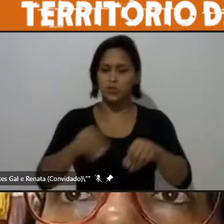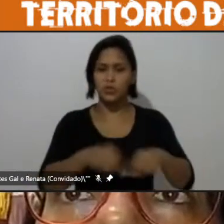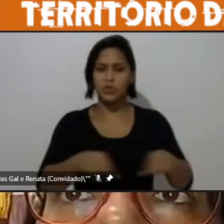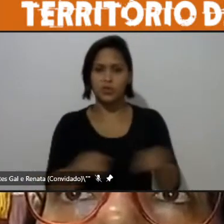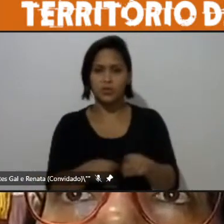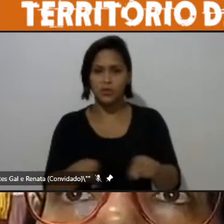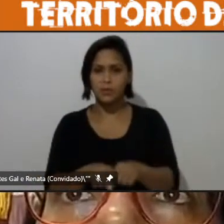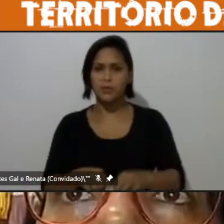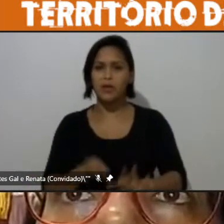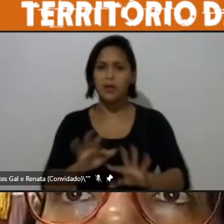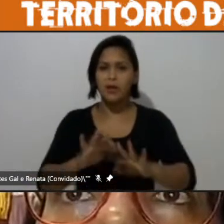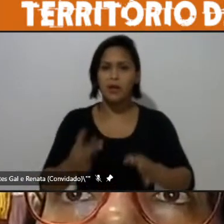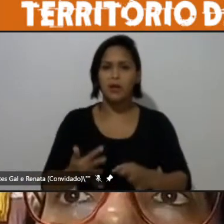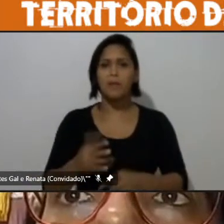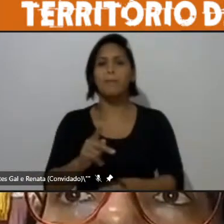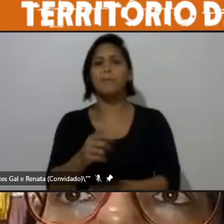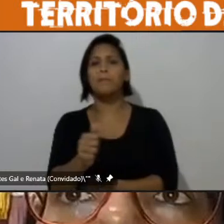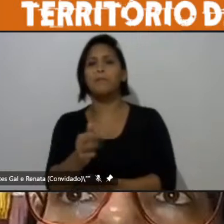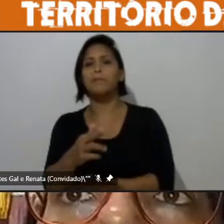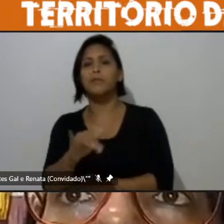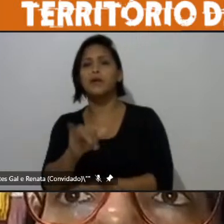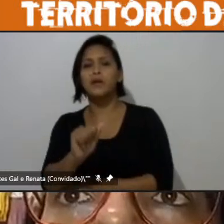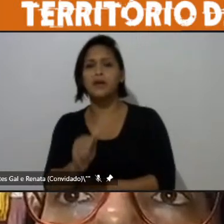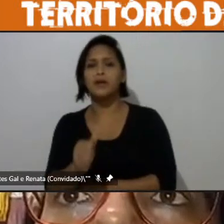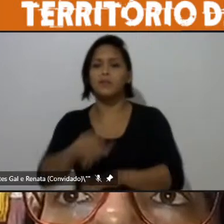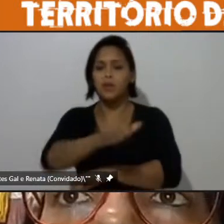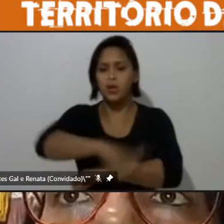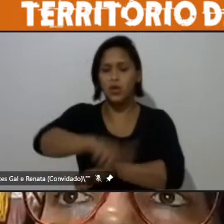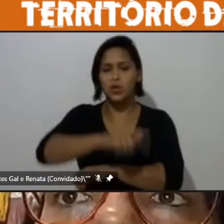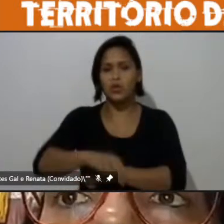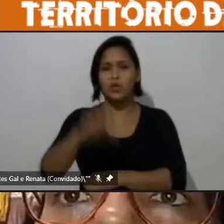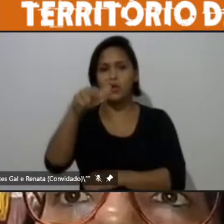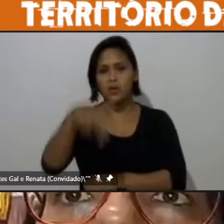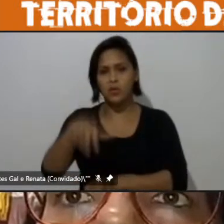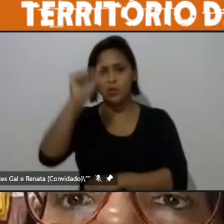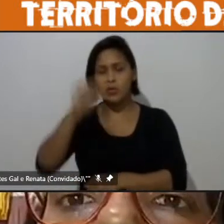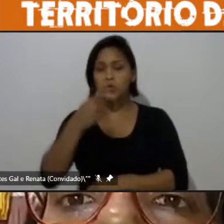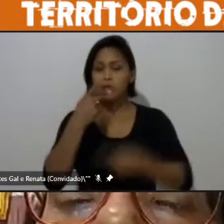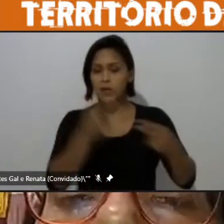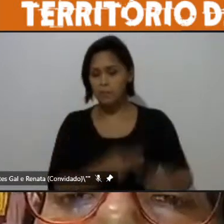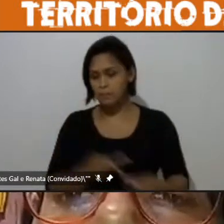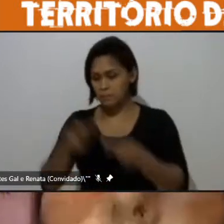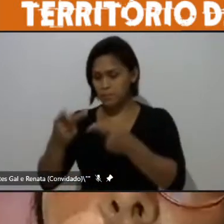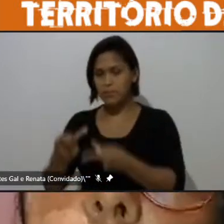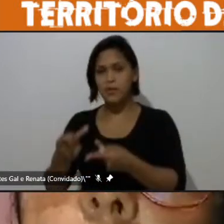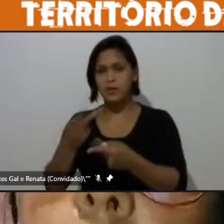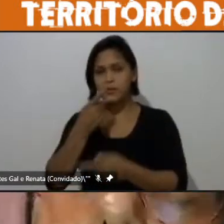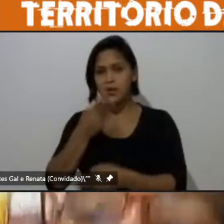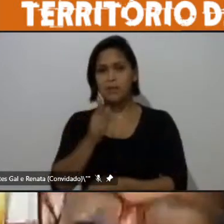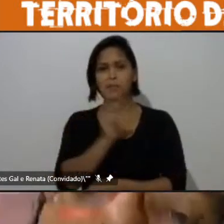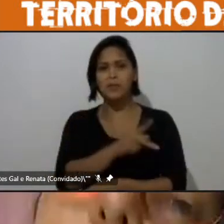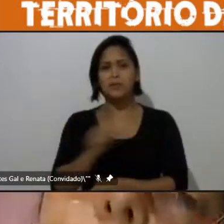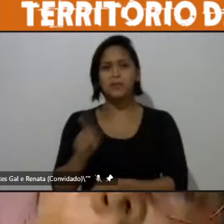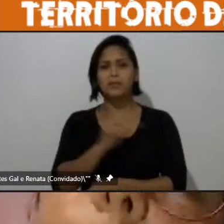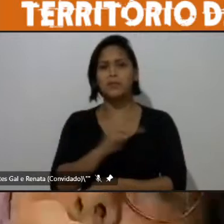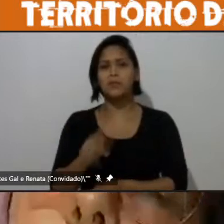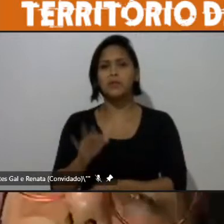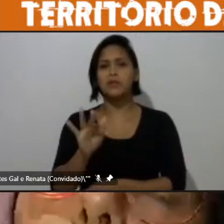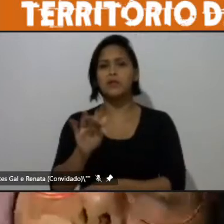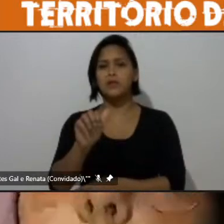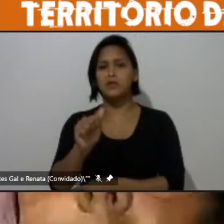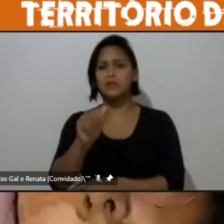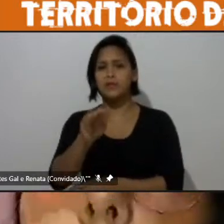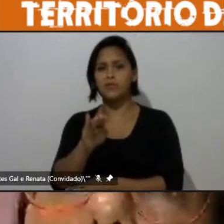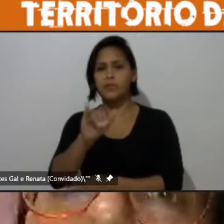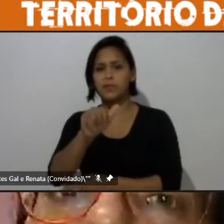região metropolitana do Vale do Paraíba e Litoral Norte. Então, já quero passar, então, a palavra para a professora, para a